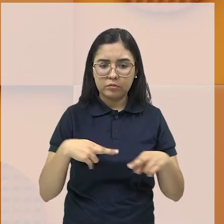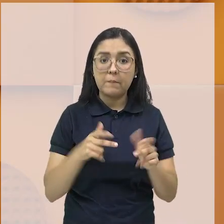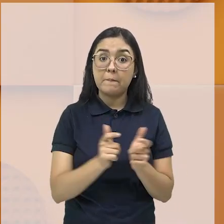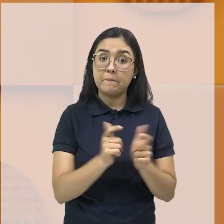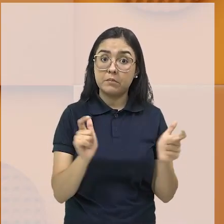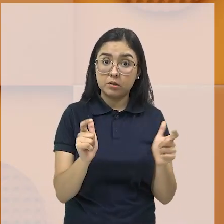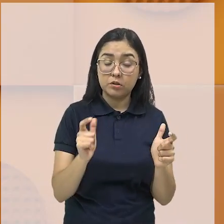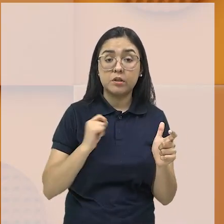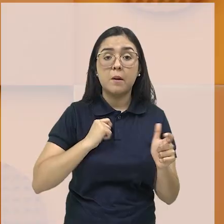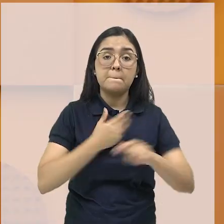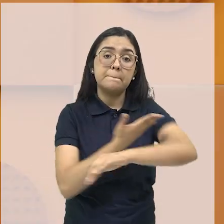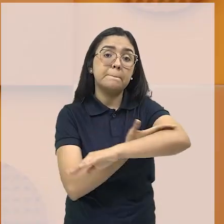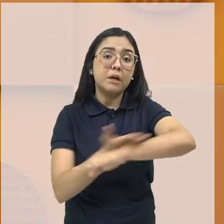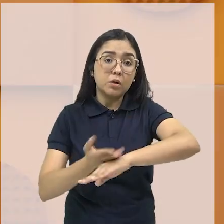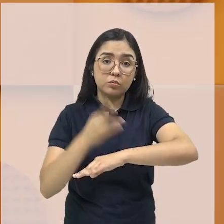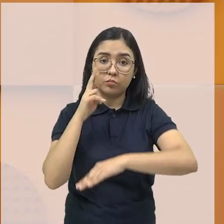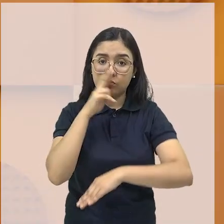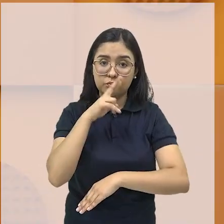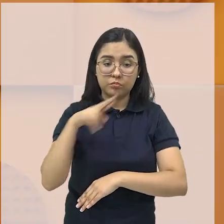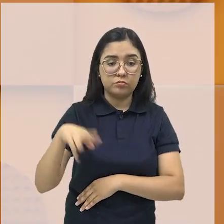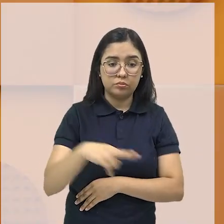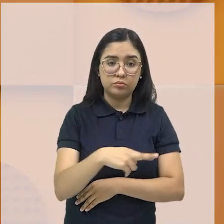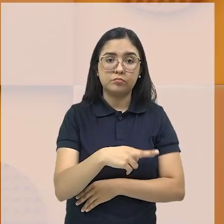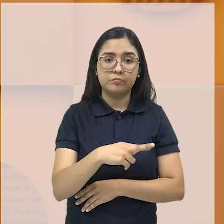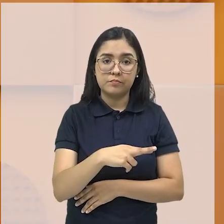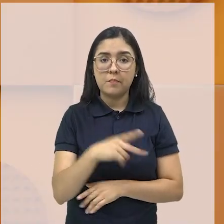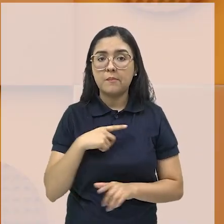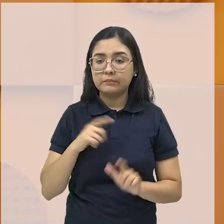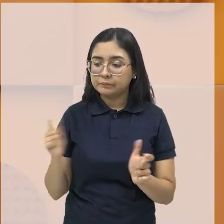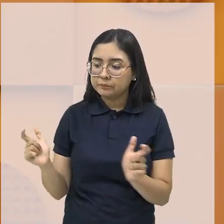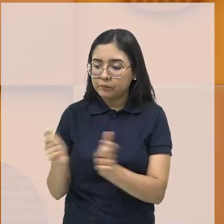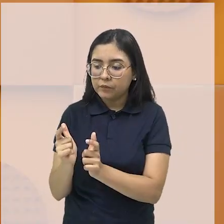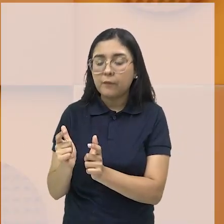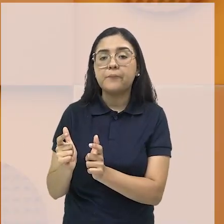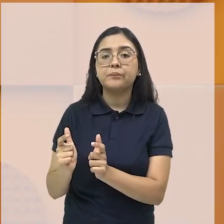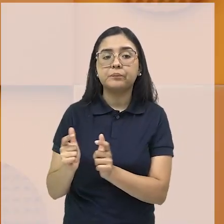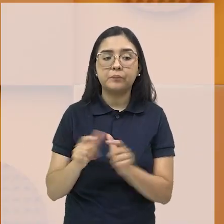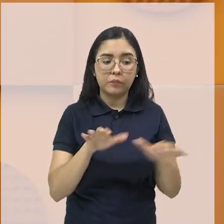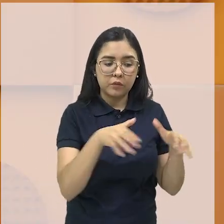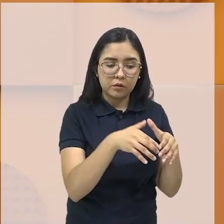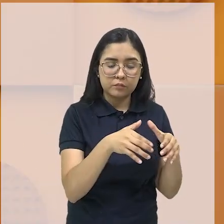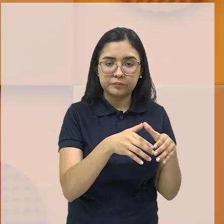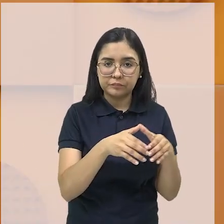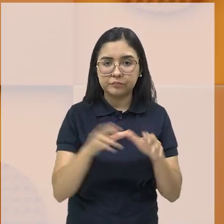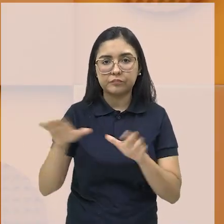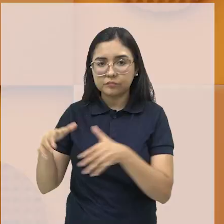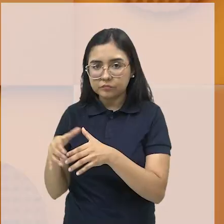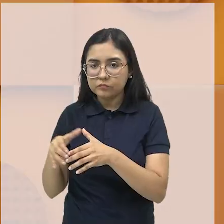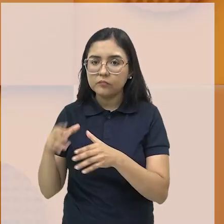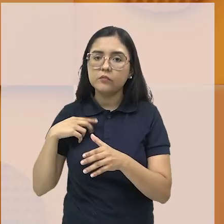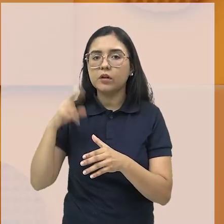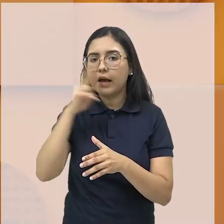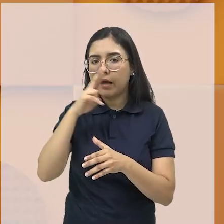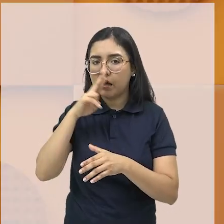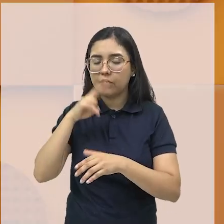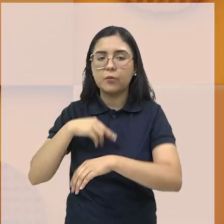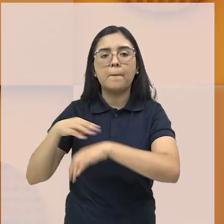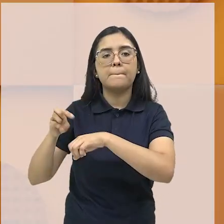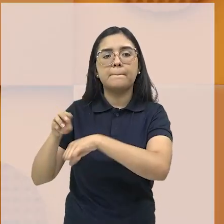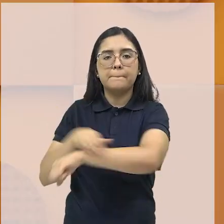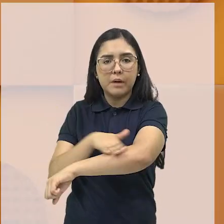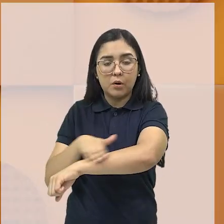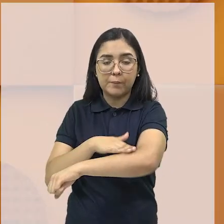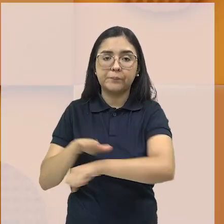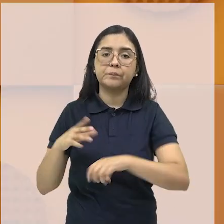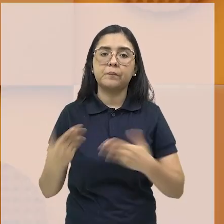maioria serão ratos brancos e uma menor quantidade de ratos marrons, e vai soltar uma raposa. E aí, nos dias que vão